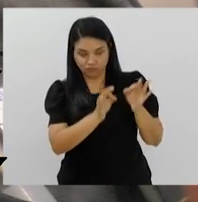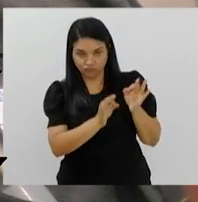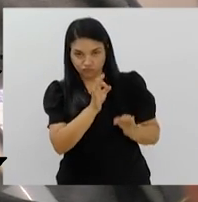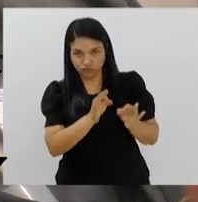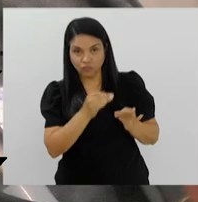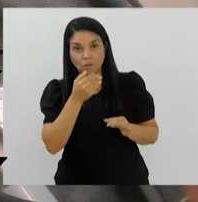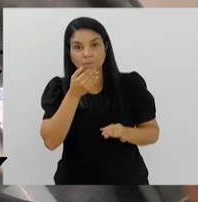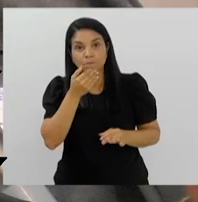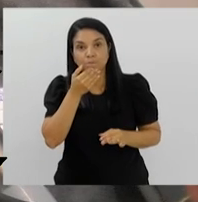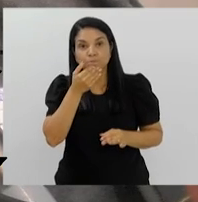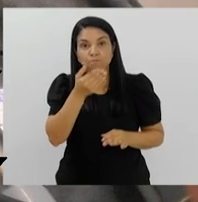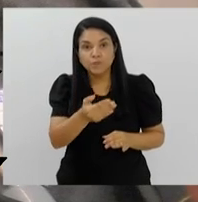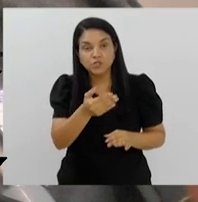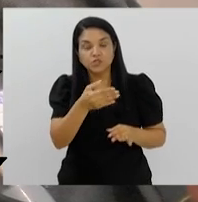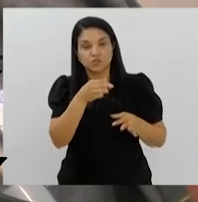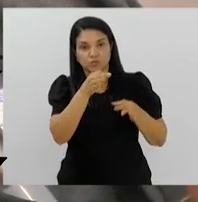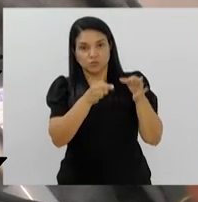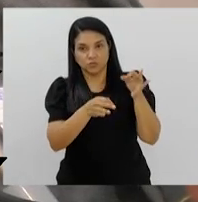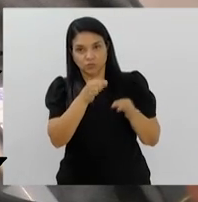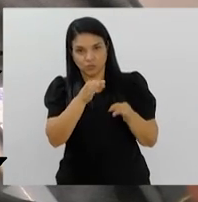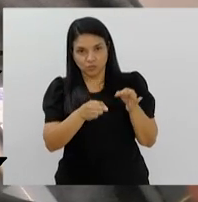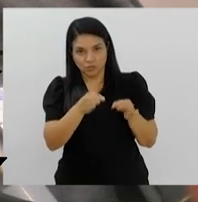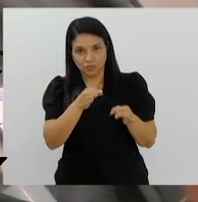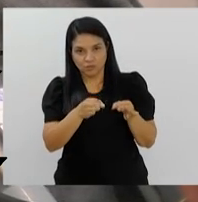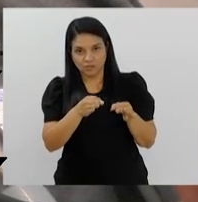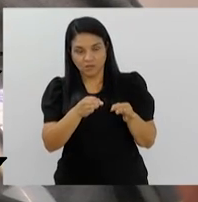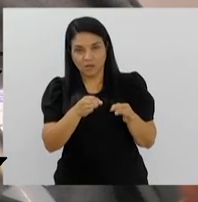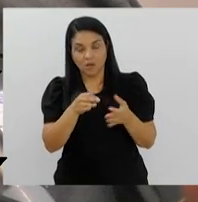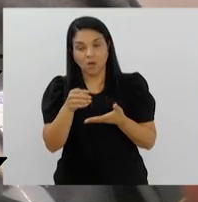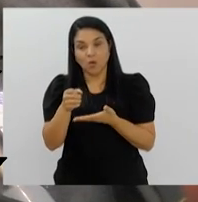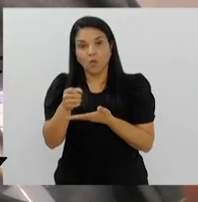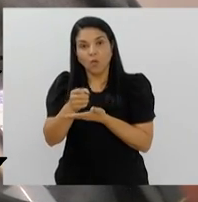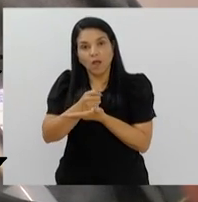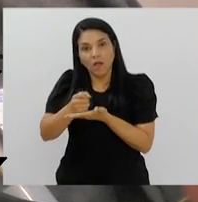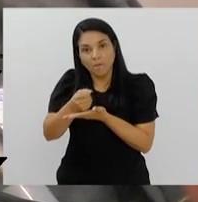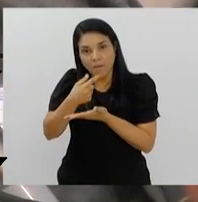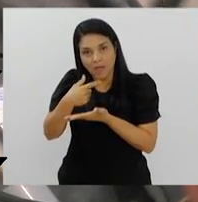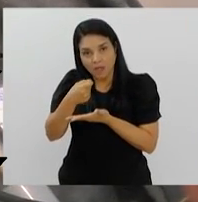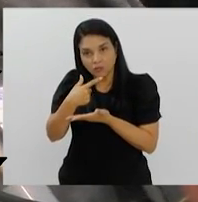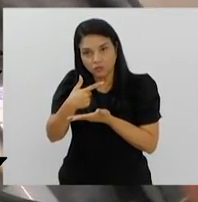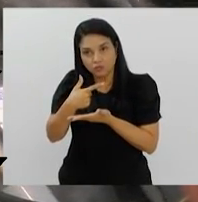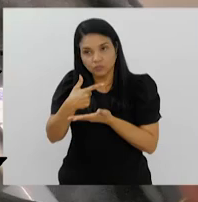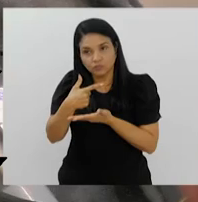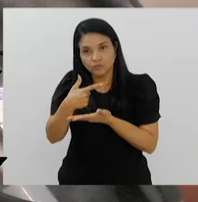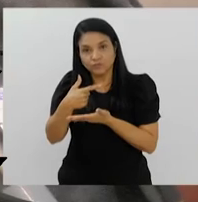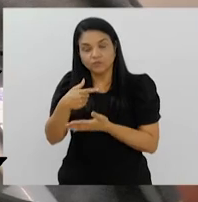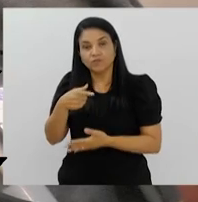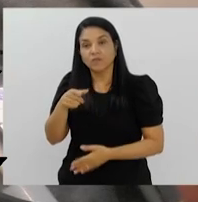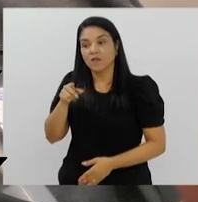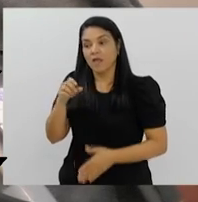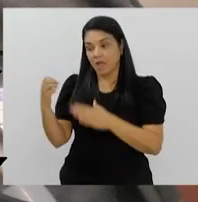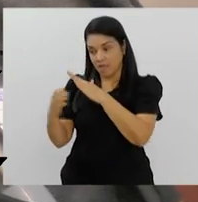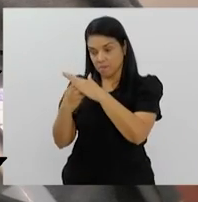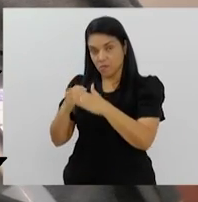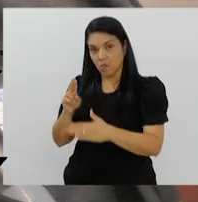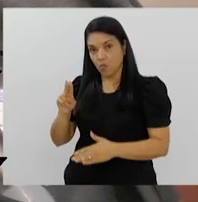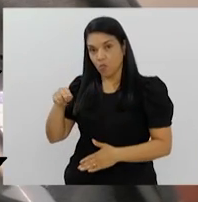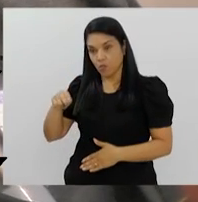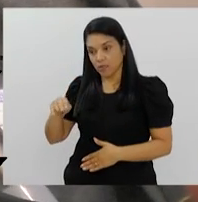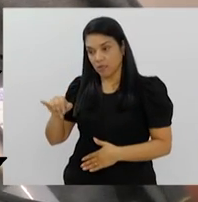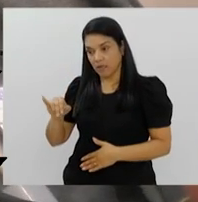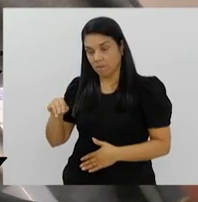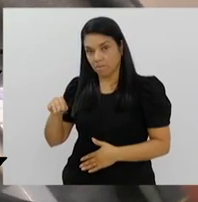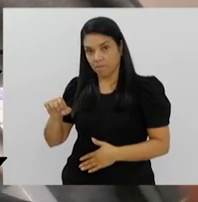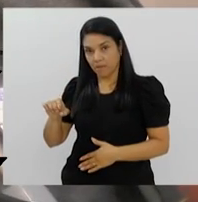pedindo na justiça a medicação a Unimed iniciou um